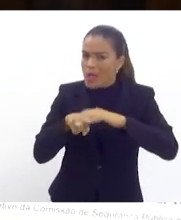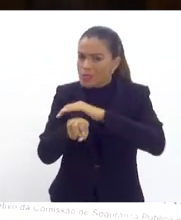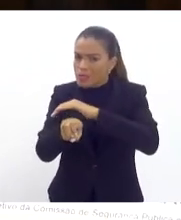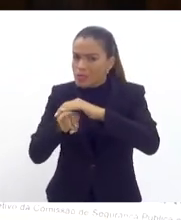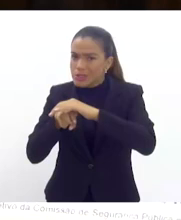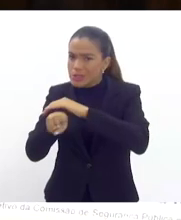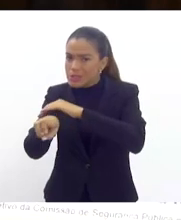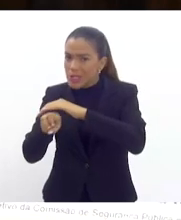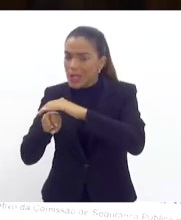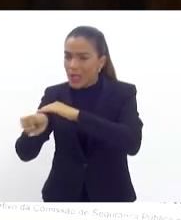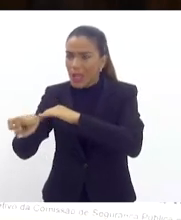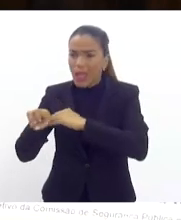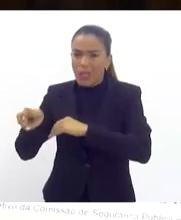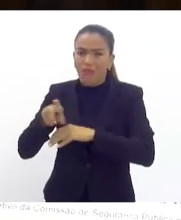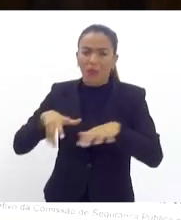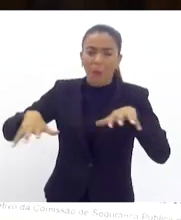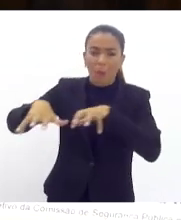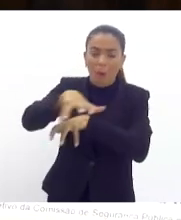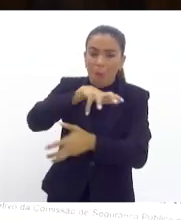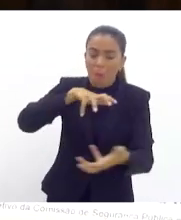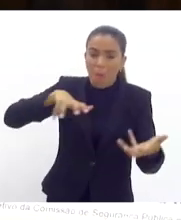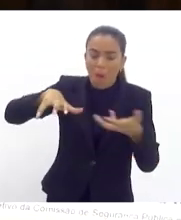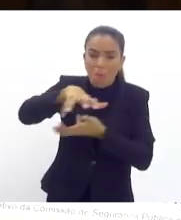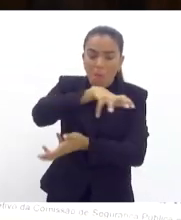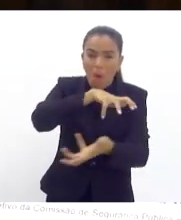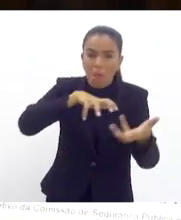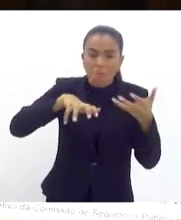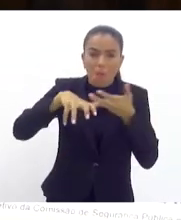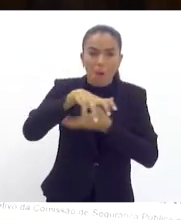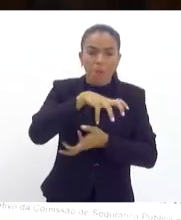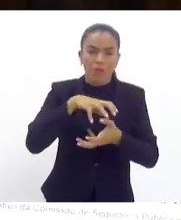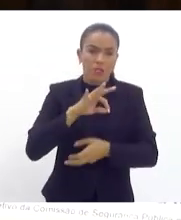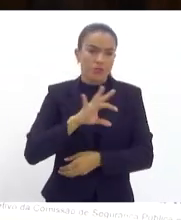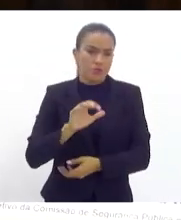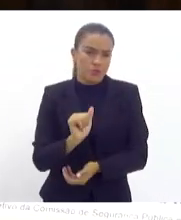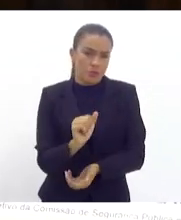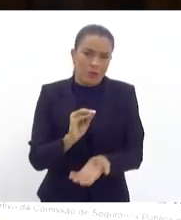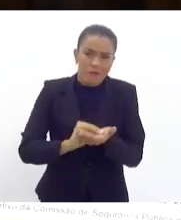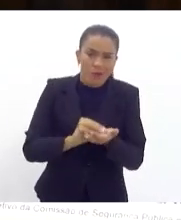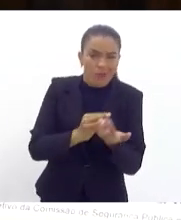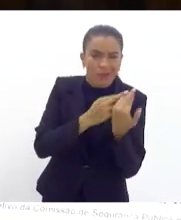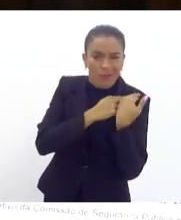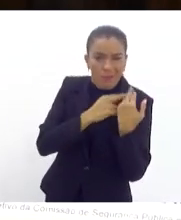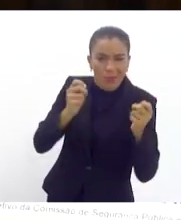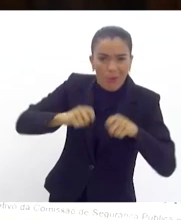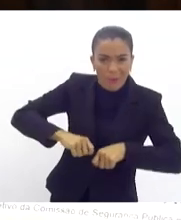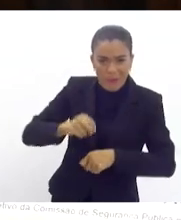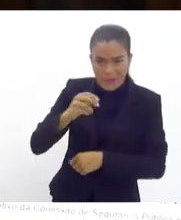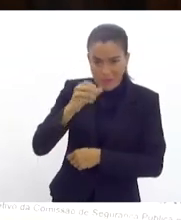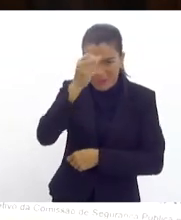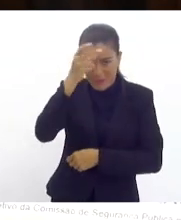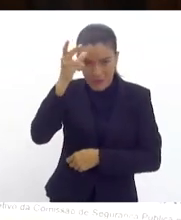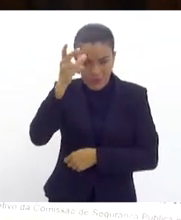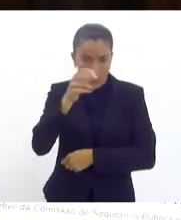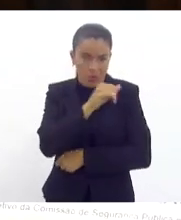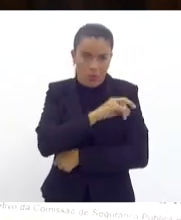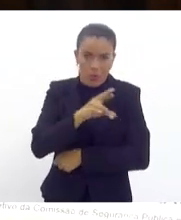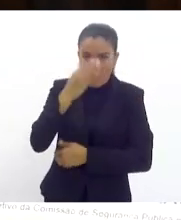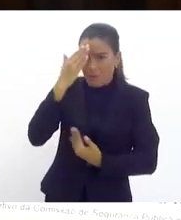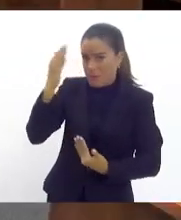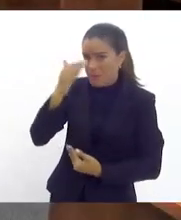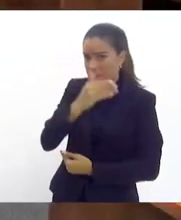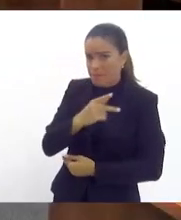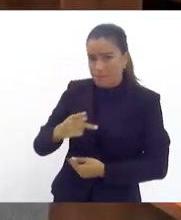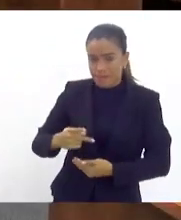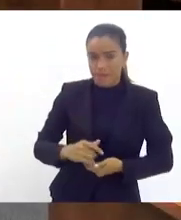a zona que fica Tijuca em dia de jogo no Maracanã por pura incompetência da prefeitura da cidade Obrigado presidente